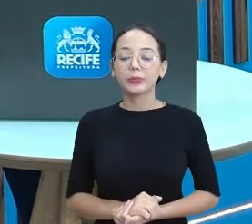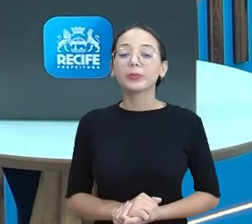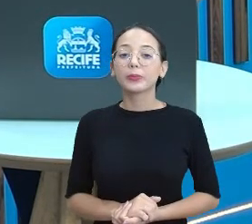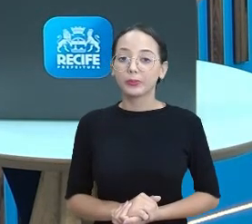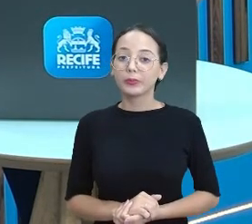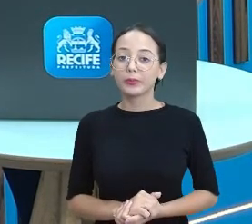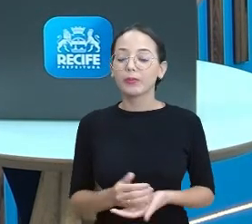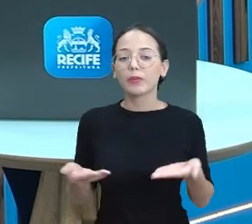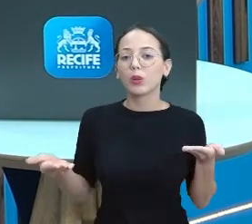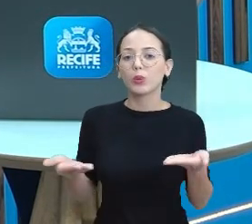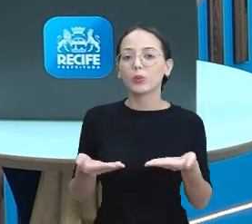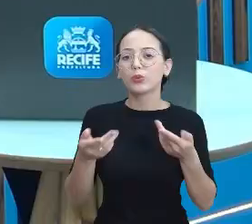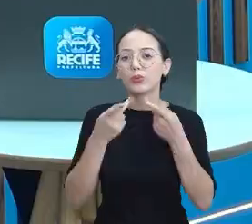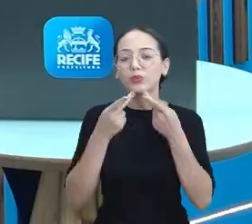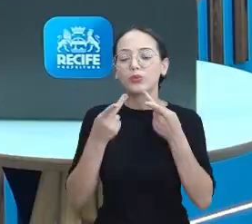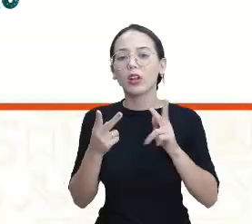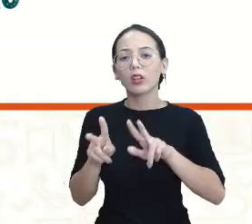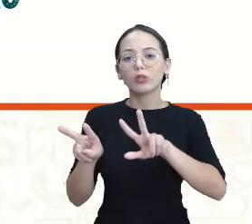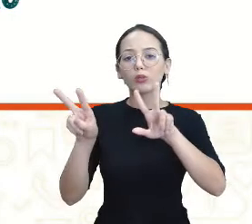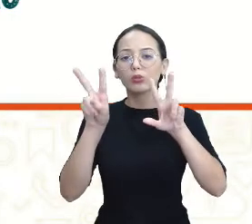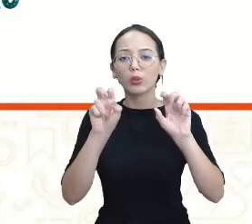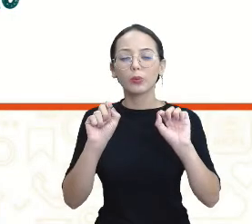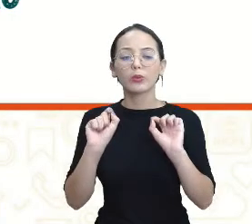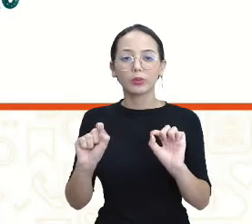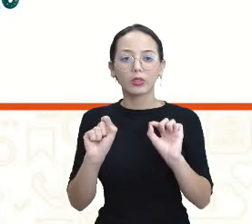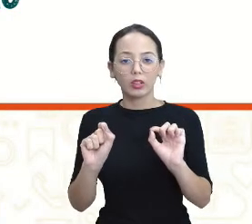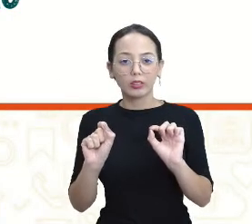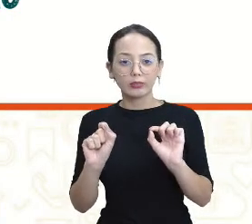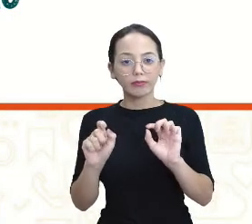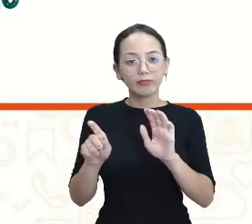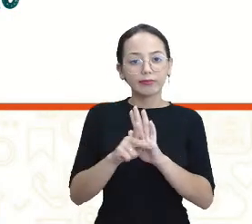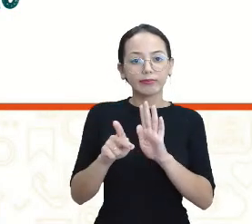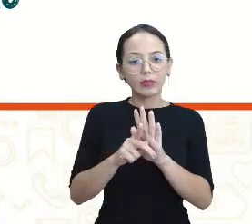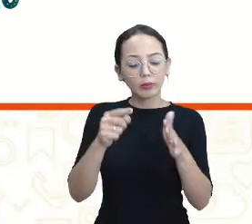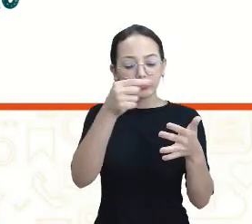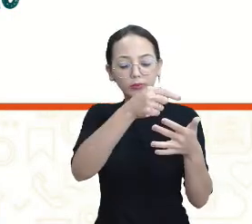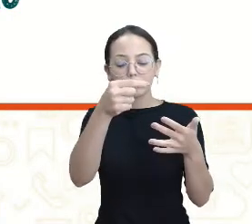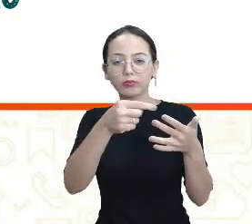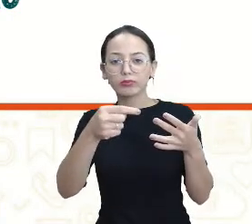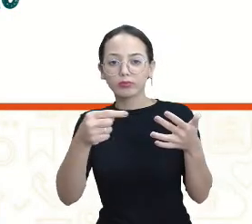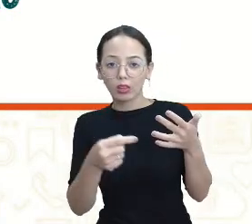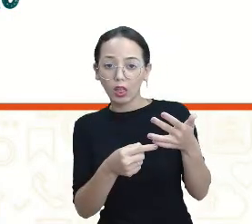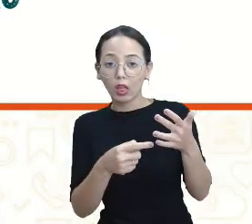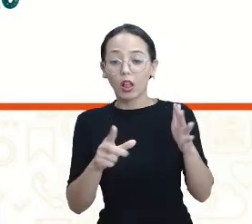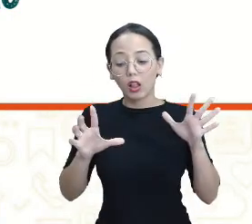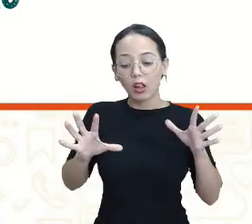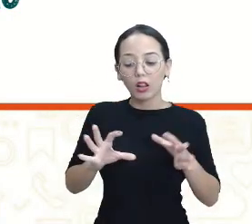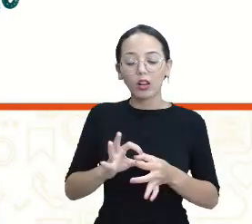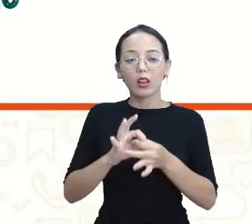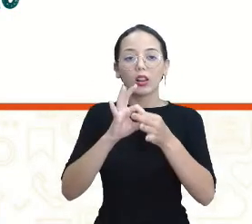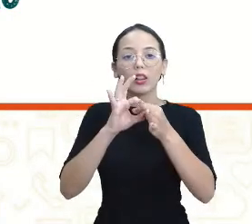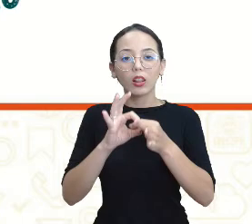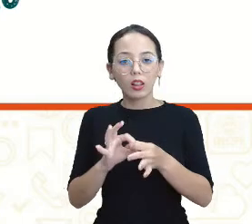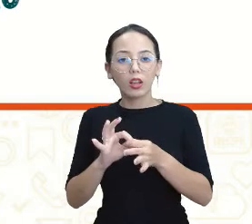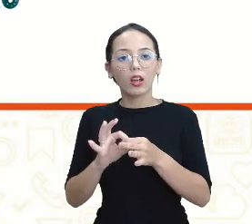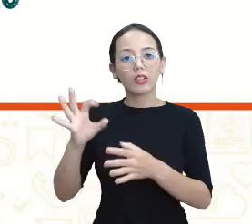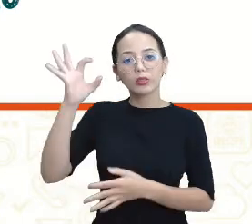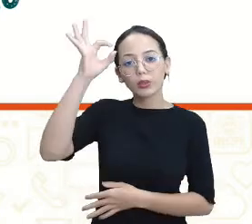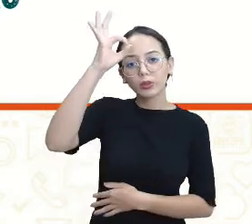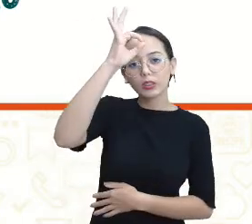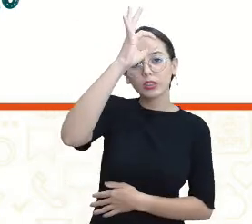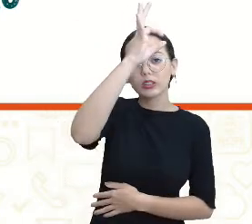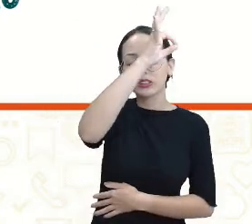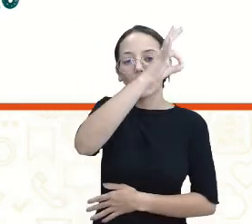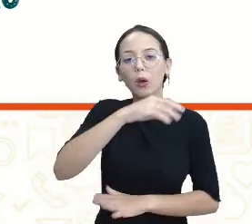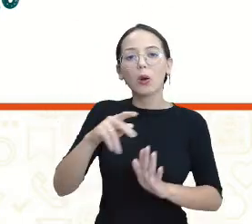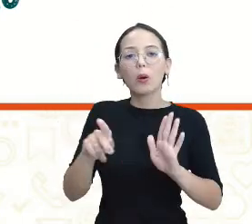a gente vai conversar sobre a questão das funções executivas atreladas à cognição